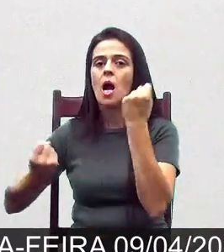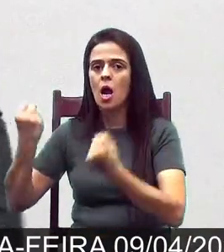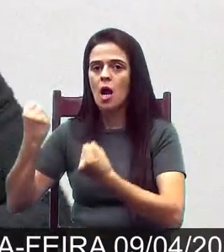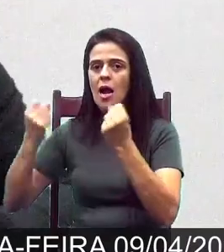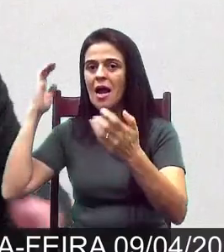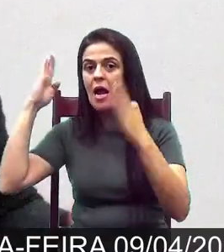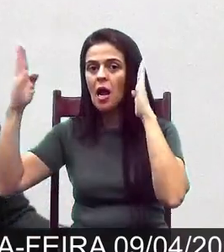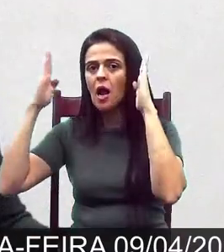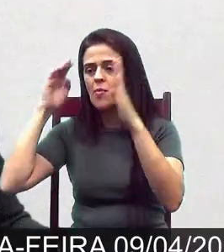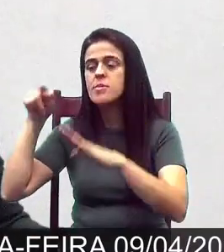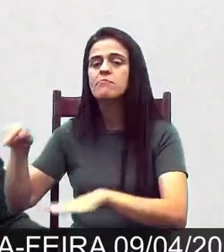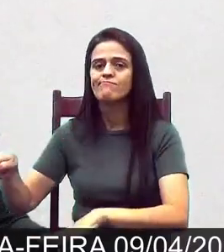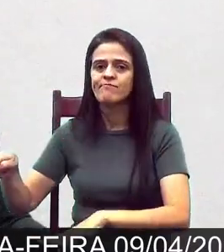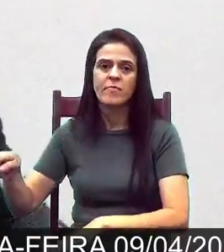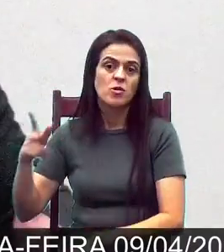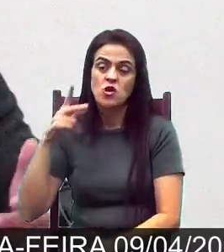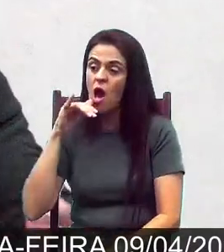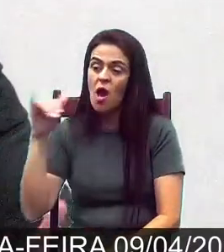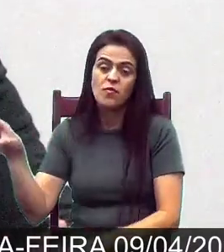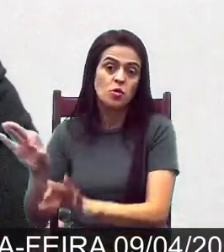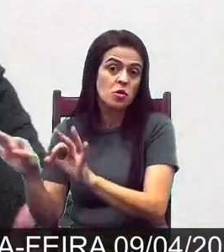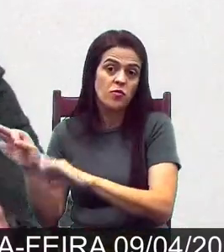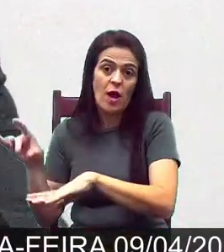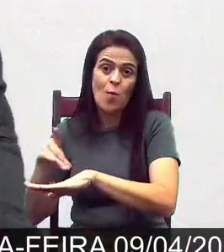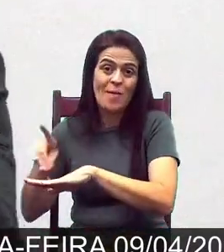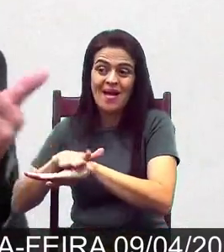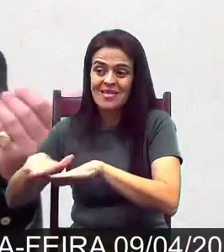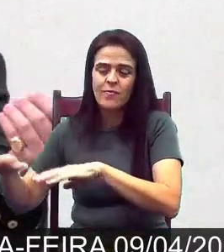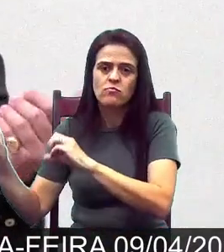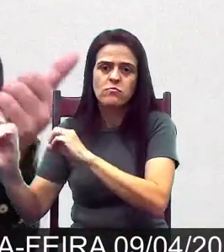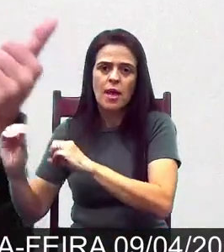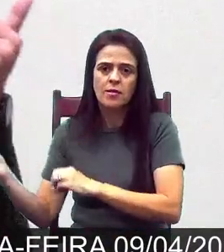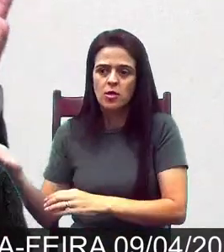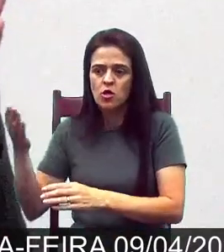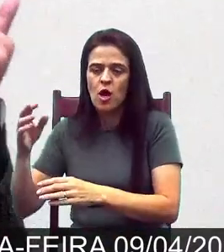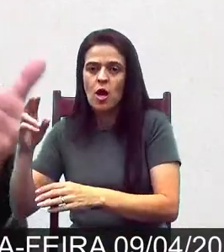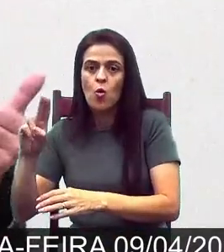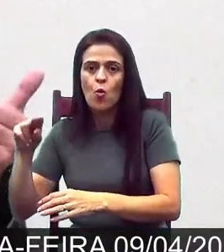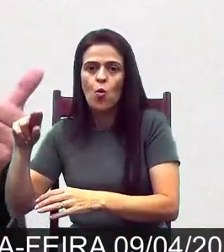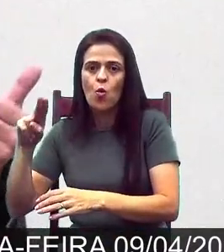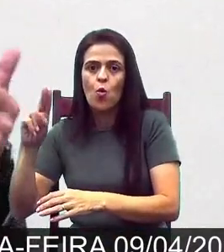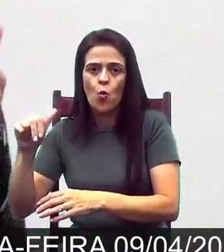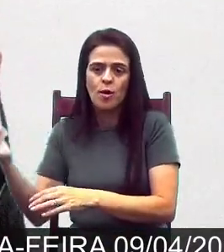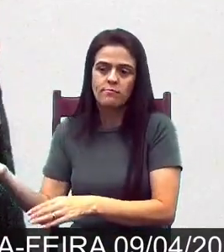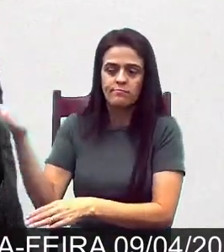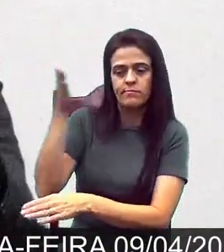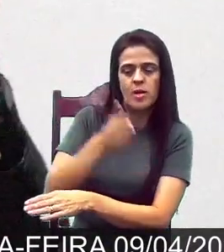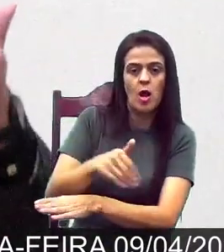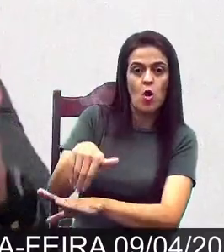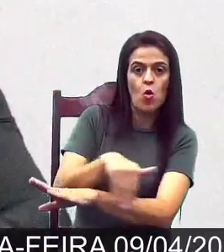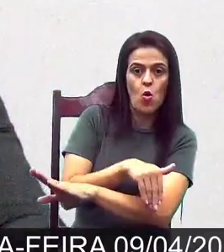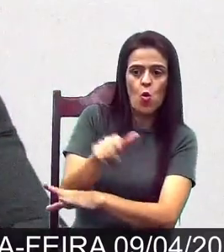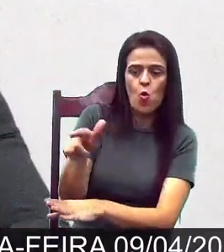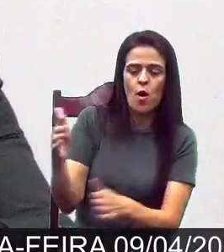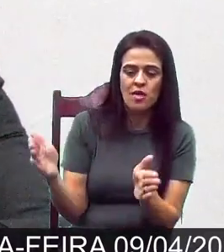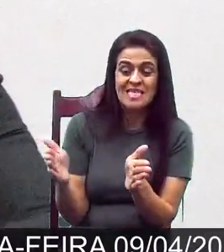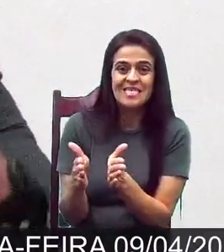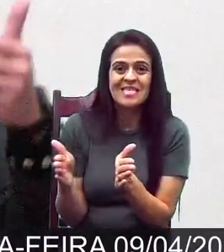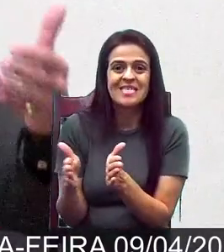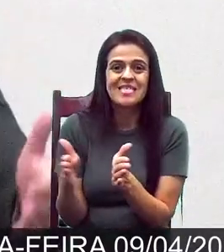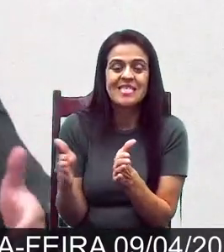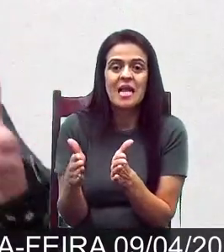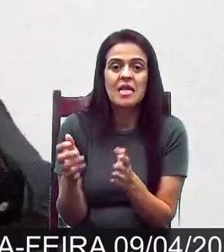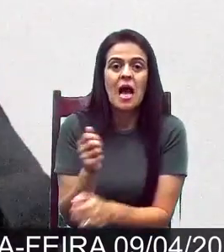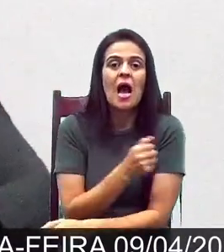ali, mas já disseram que não vai arrumar, que não vai fazer. A parte de baixo é uma via estreita, que os alunos saem da faculdade,